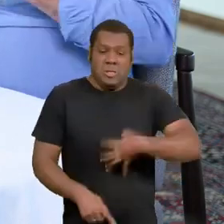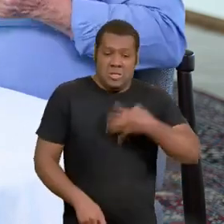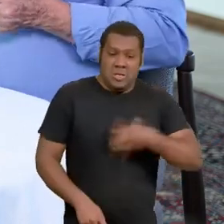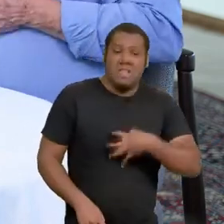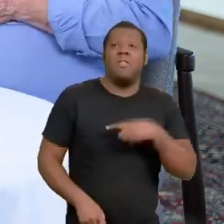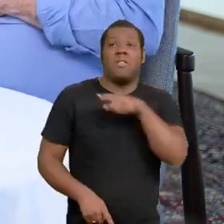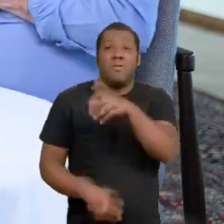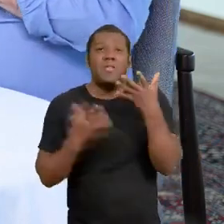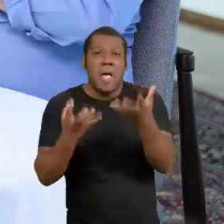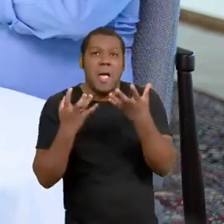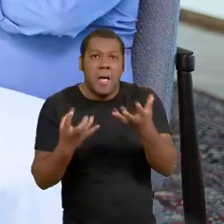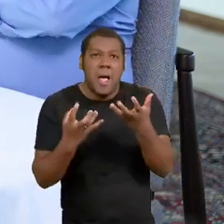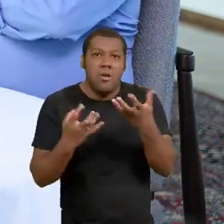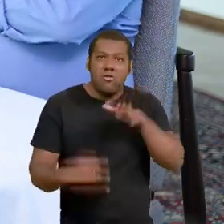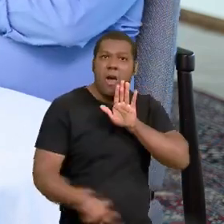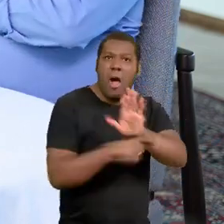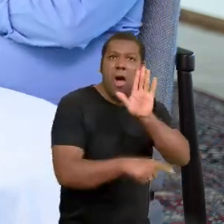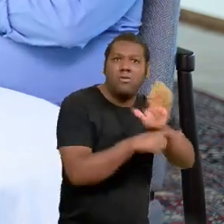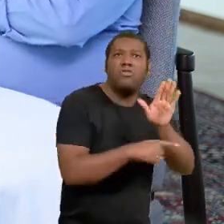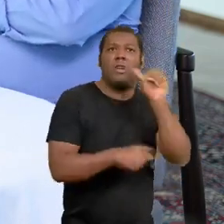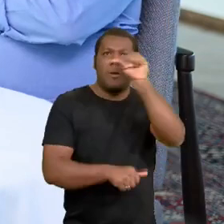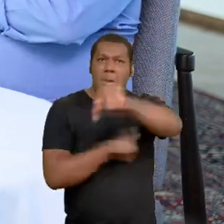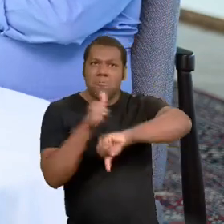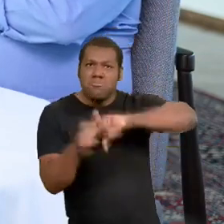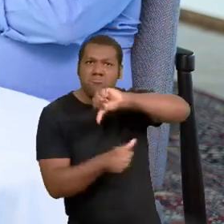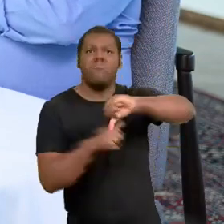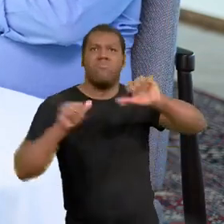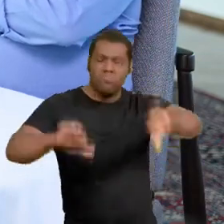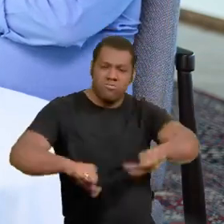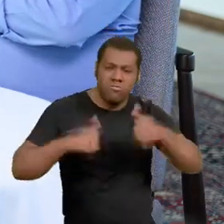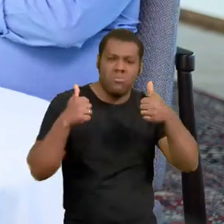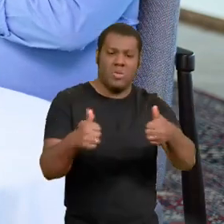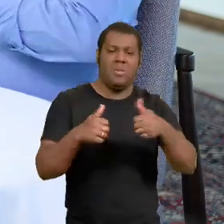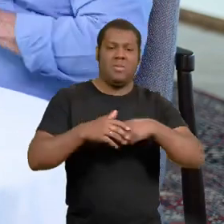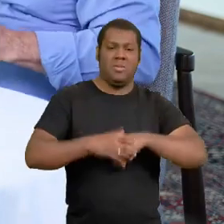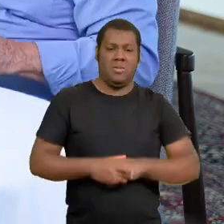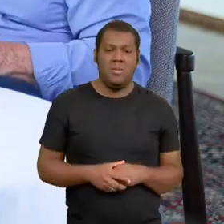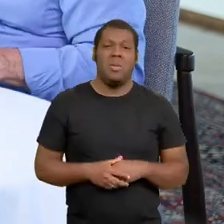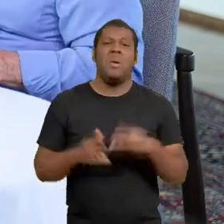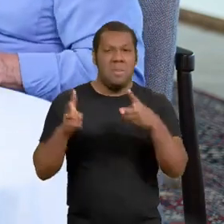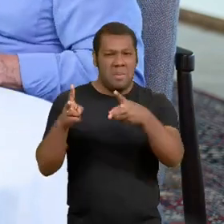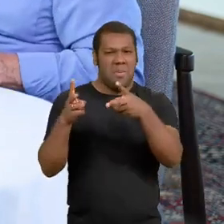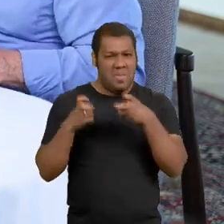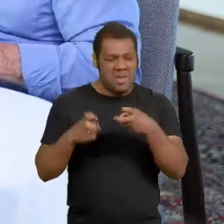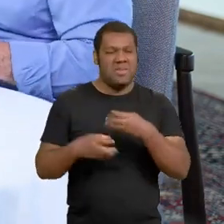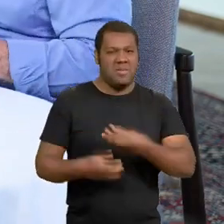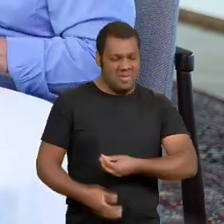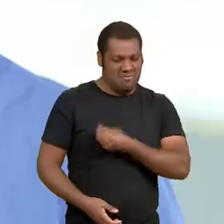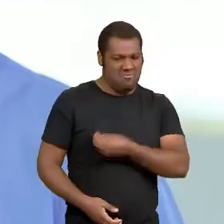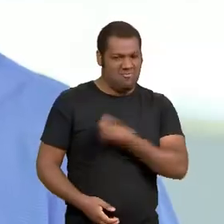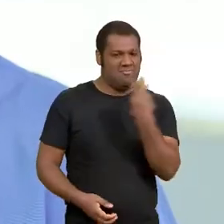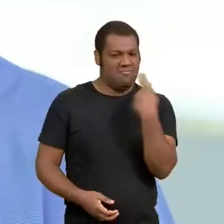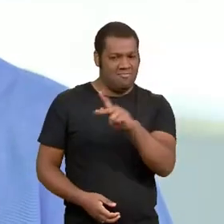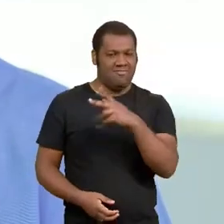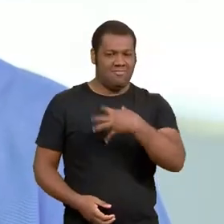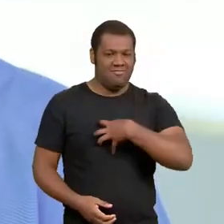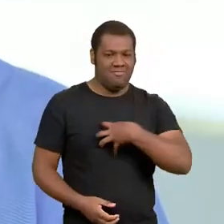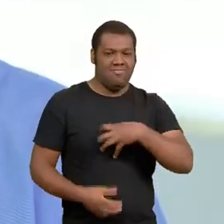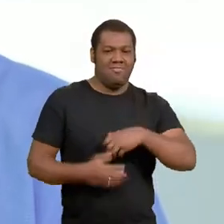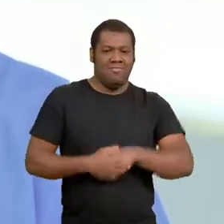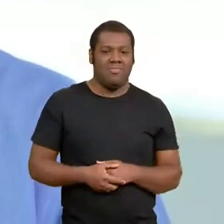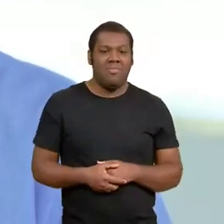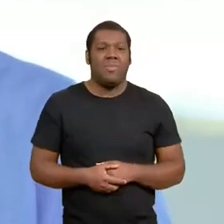Né? E isso está muito presente na sua vida, né? Olha, isso, na verdade, faz parte da minha